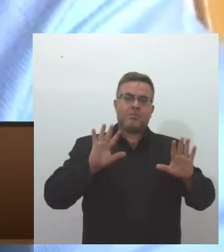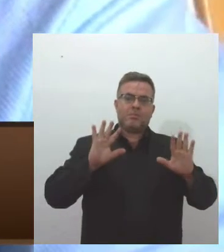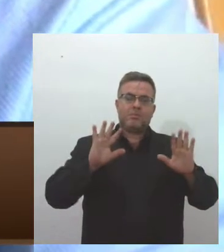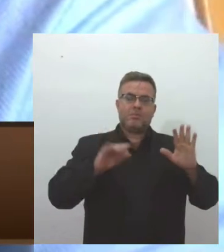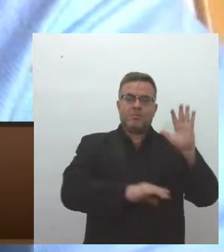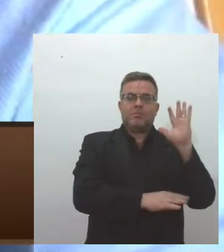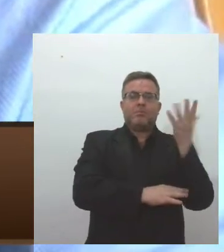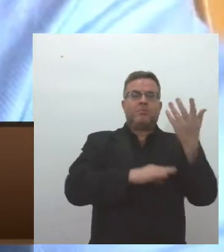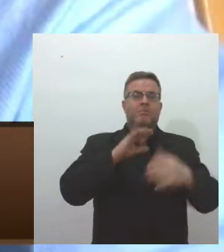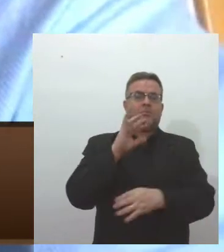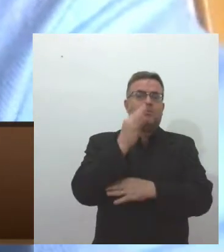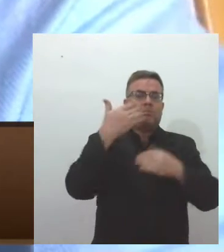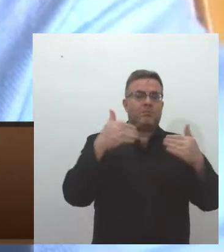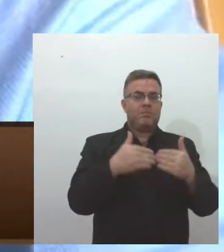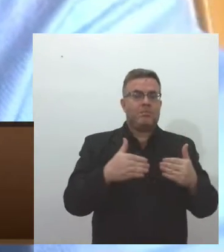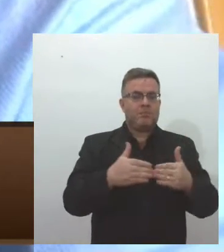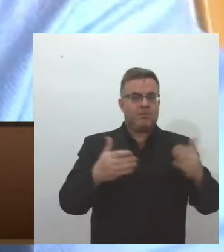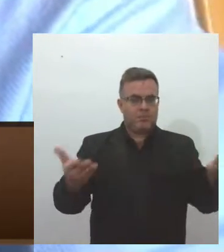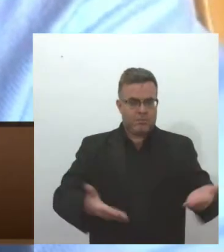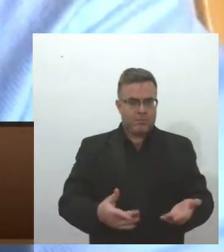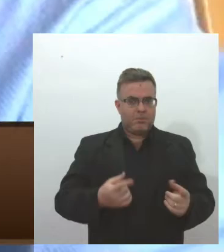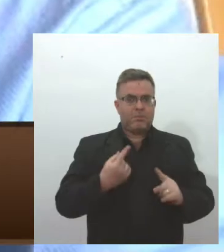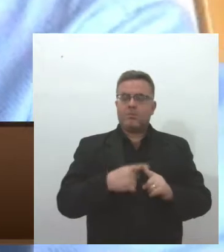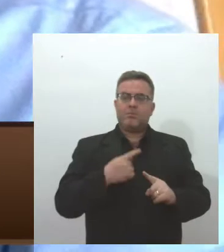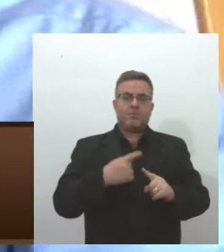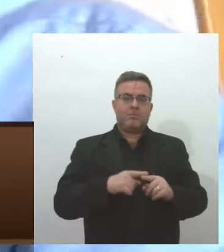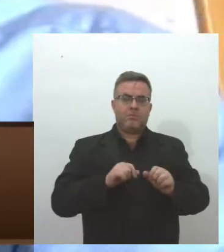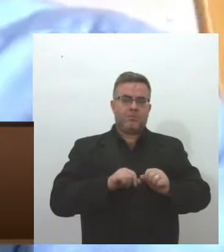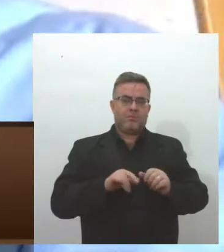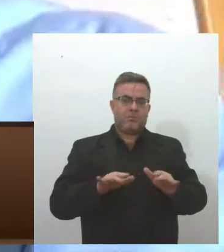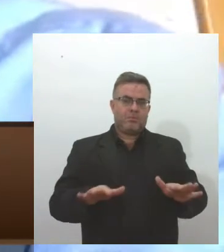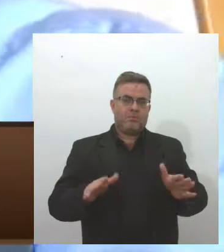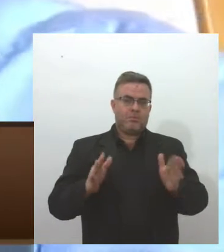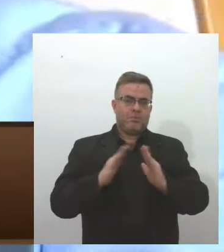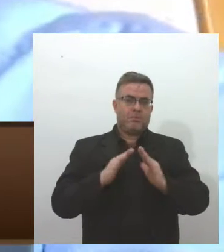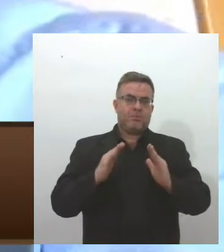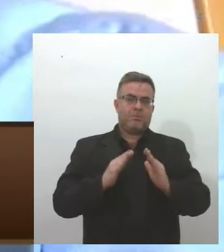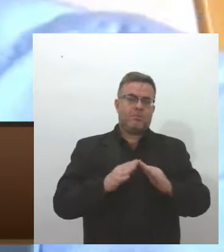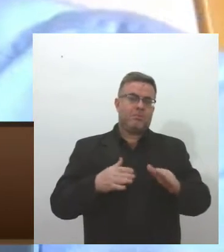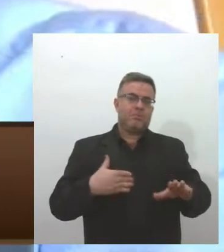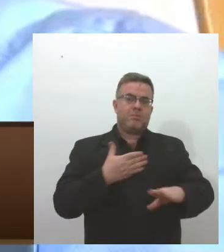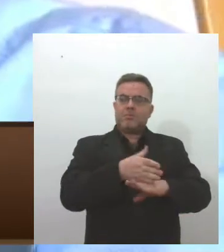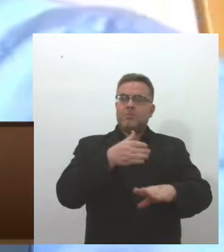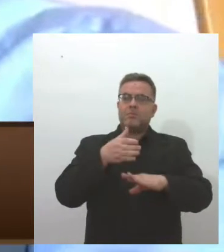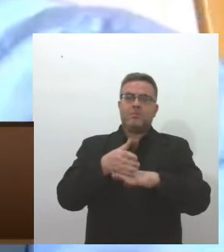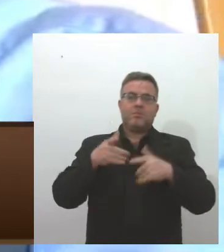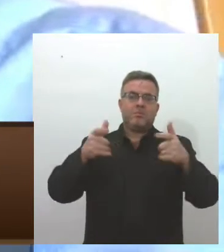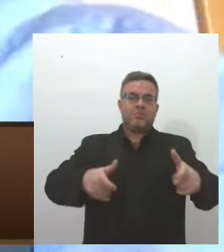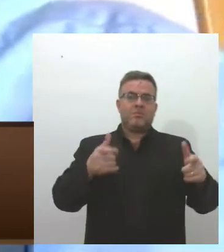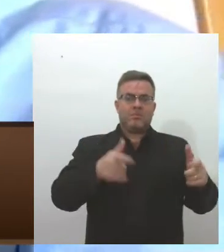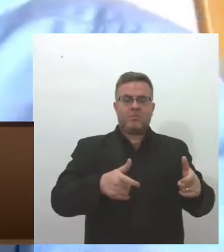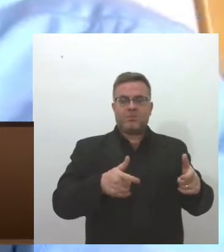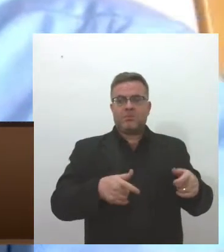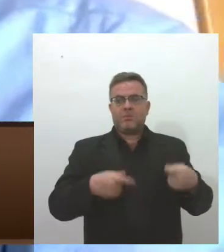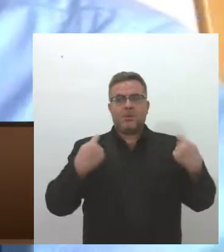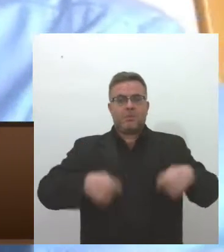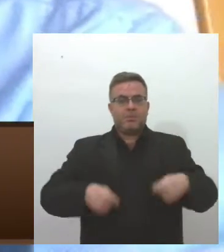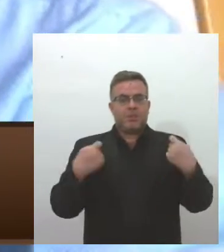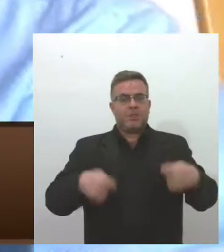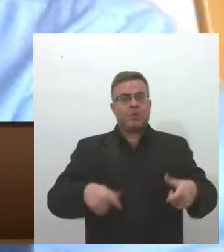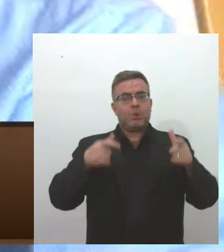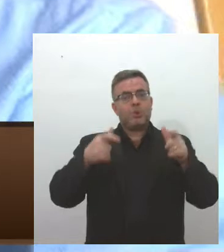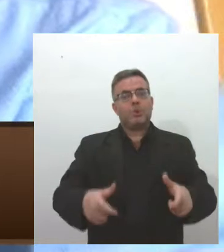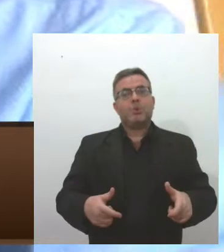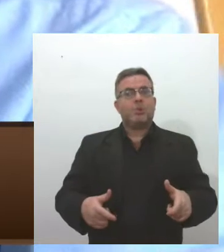bastante em voga agora. Por conta da pandemia, as pessoas querem sair de casa, mas elas não querem estar necessariamente, né, em